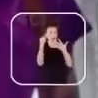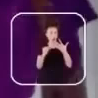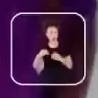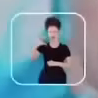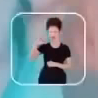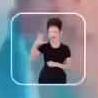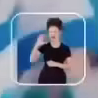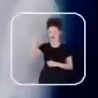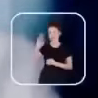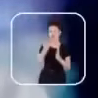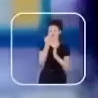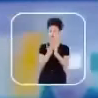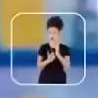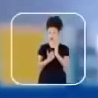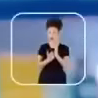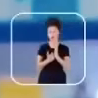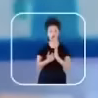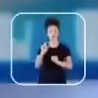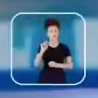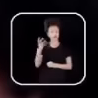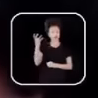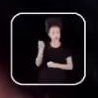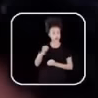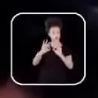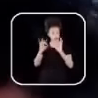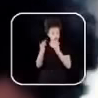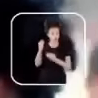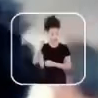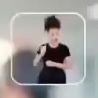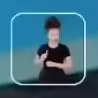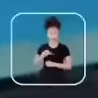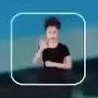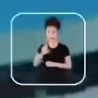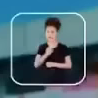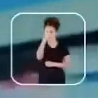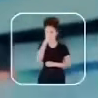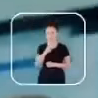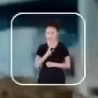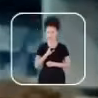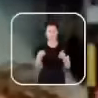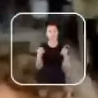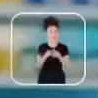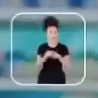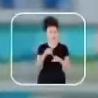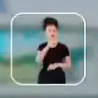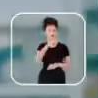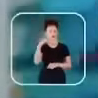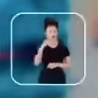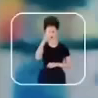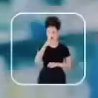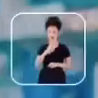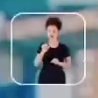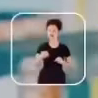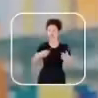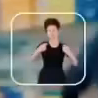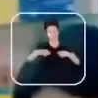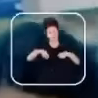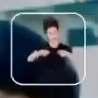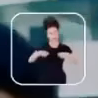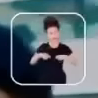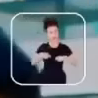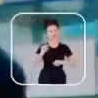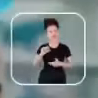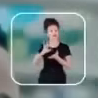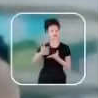Esse é um capso e nós vamos falar agora do corte do orçamento né o congelamento do orçamento que o Lula fez Parabéns para ele tinha que fazer mesmo né tinha que